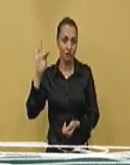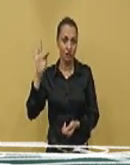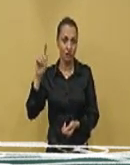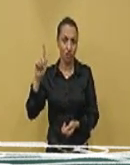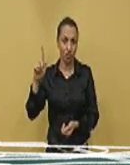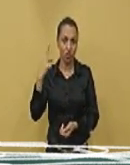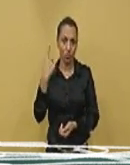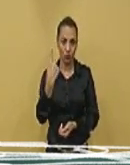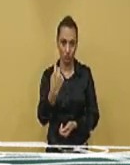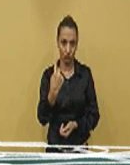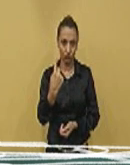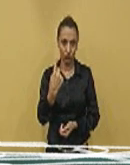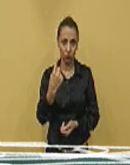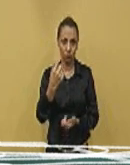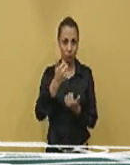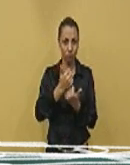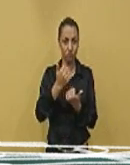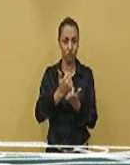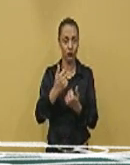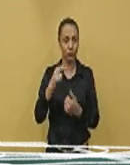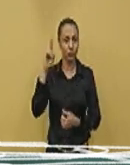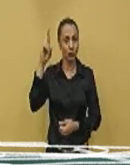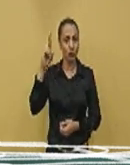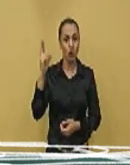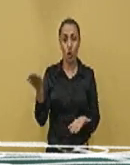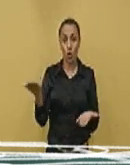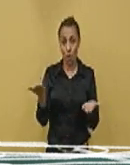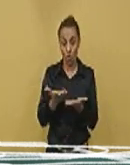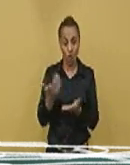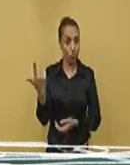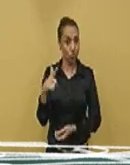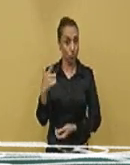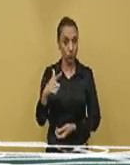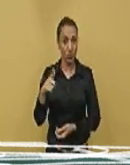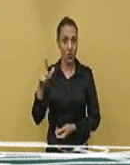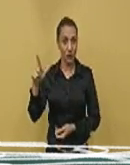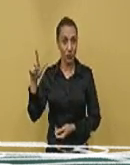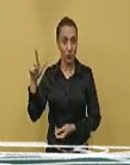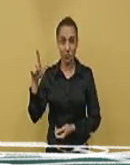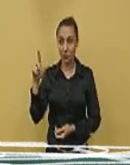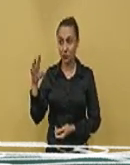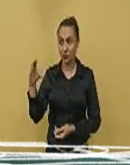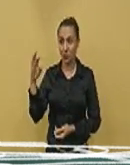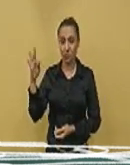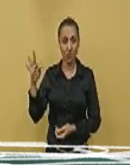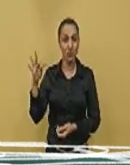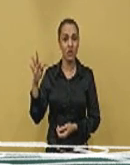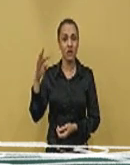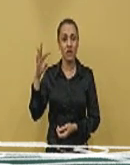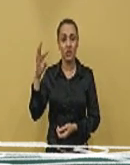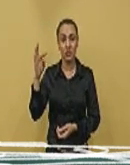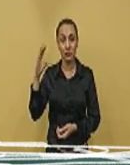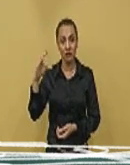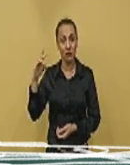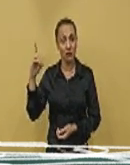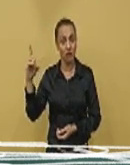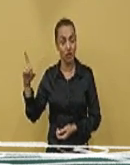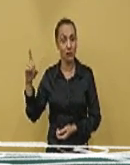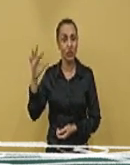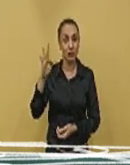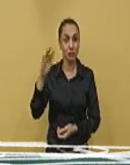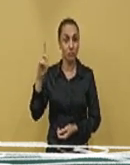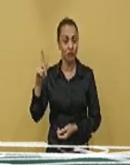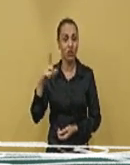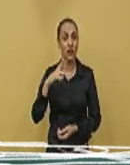É, nós não temos mais FGs, nós não temos mais CDs, por quê? As CDs e as FGs elas são